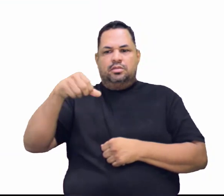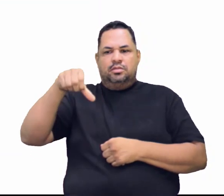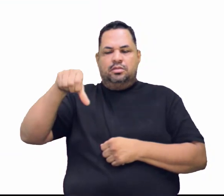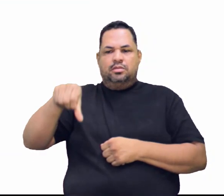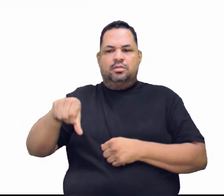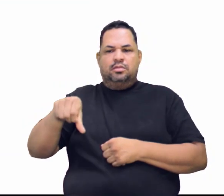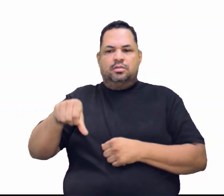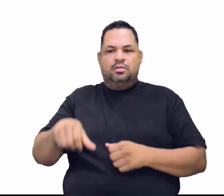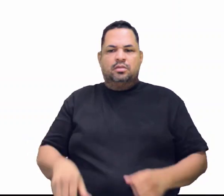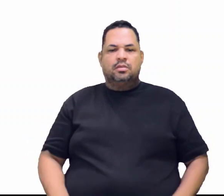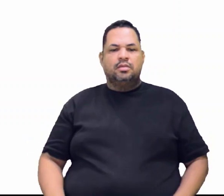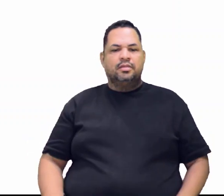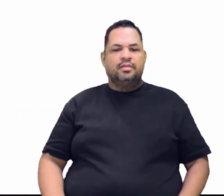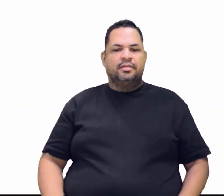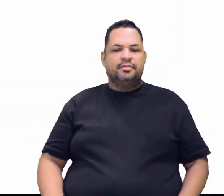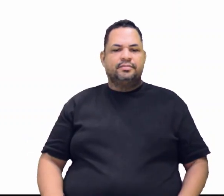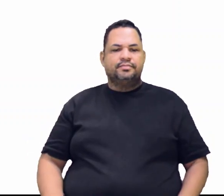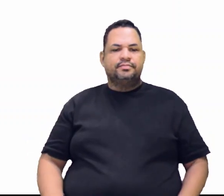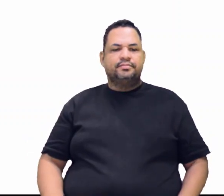1639,